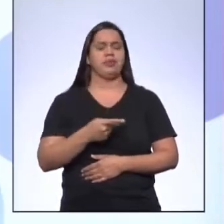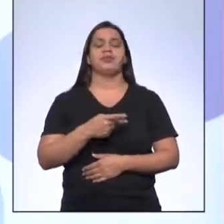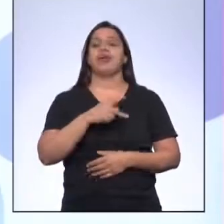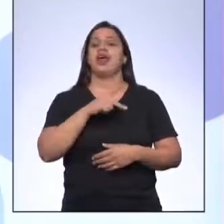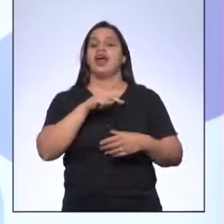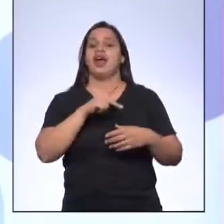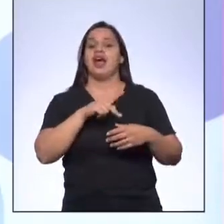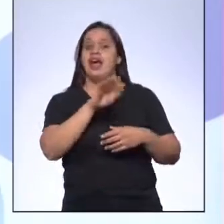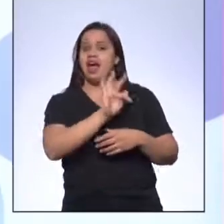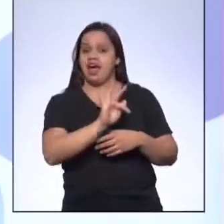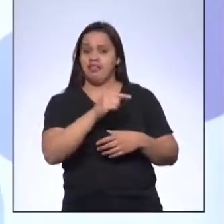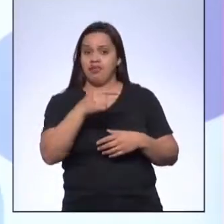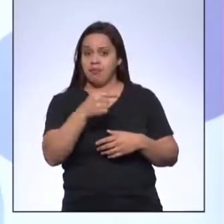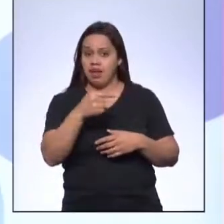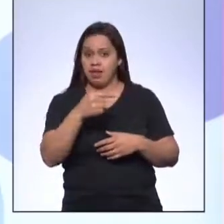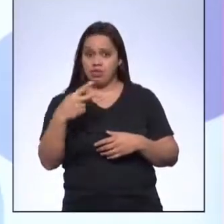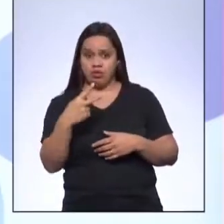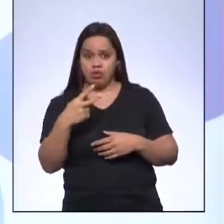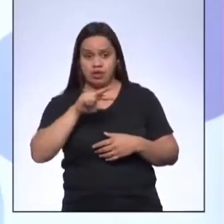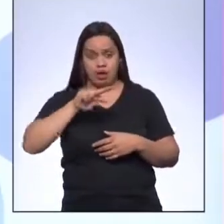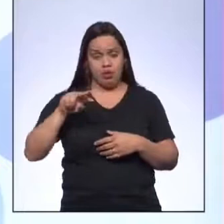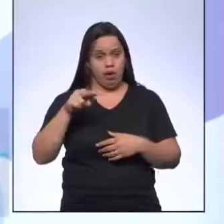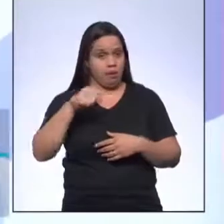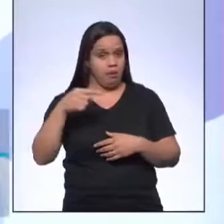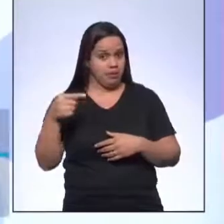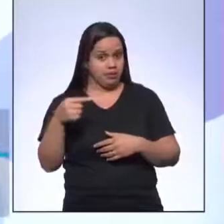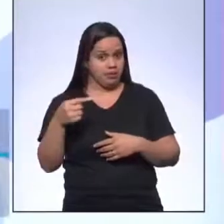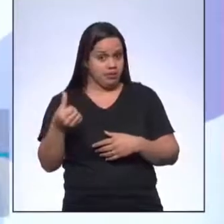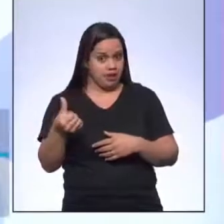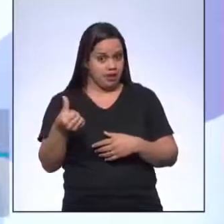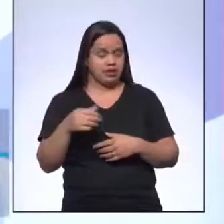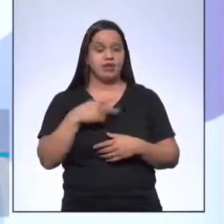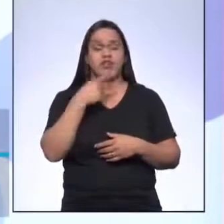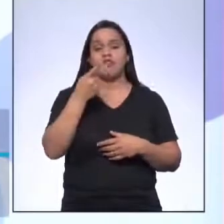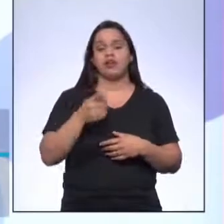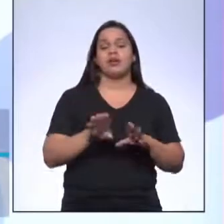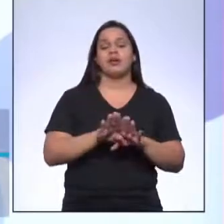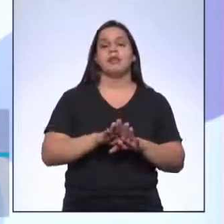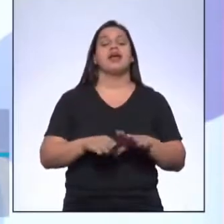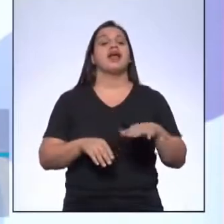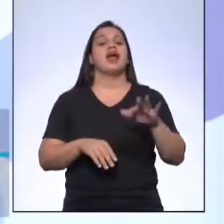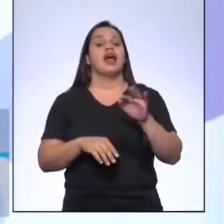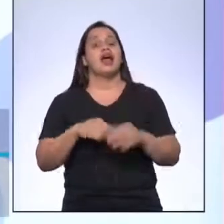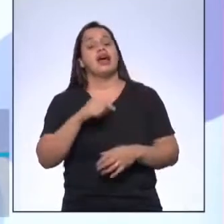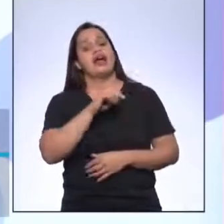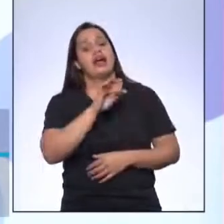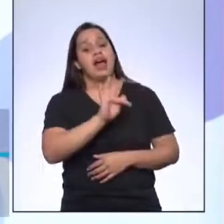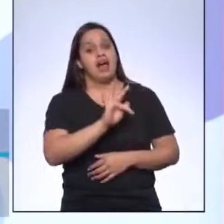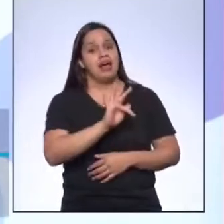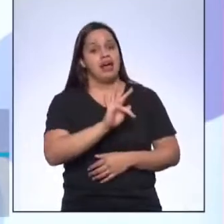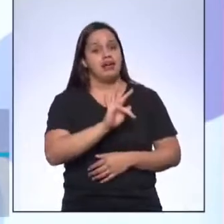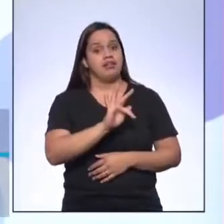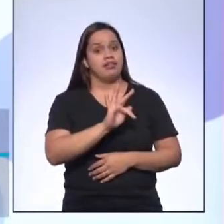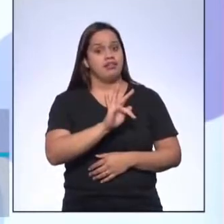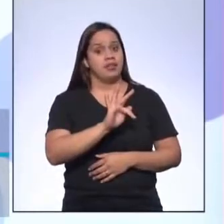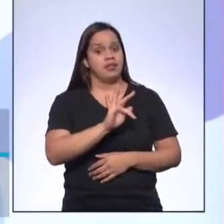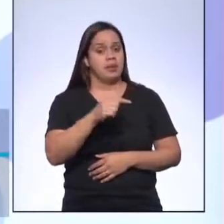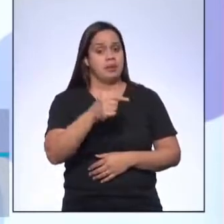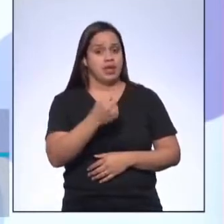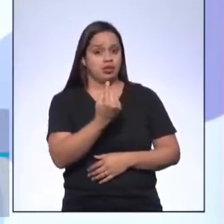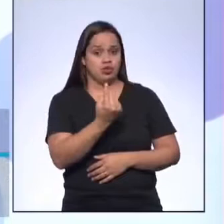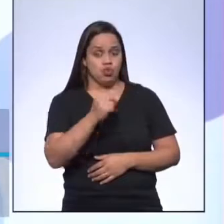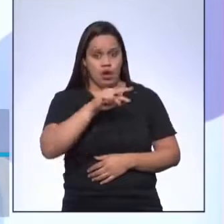2 = -6 então ele fala que o X é menos dois da menos seis o FD - 1